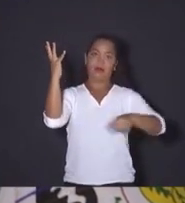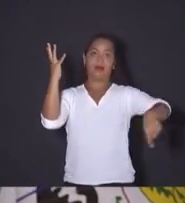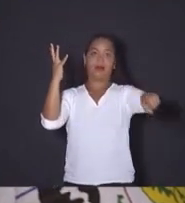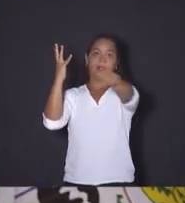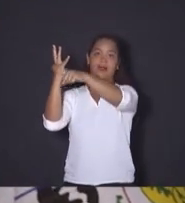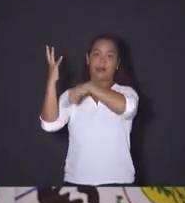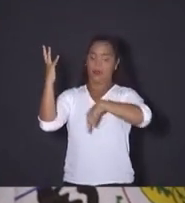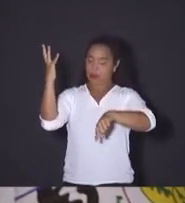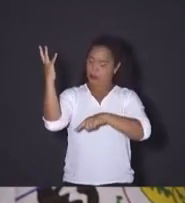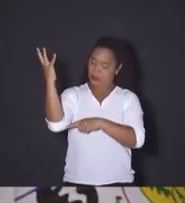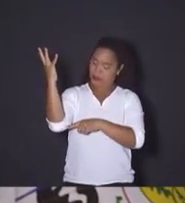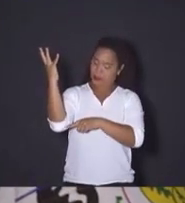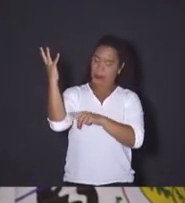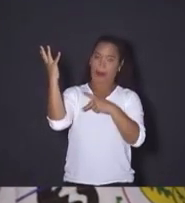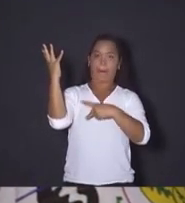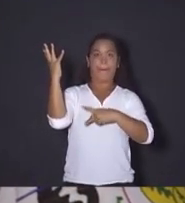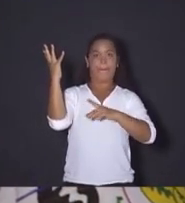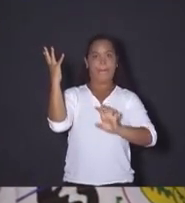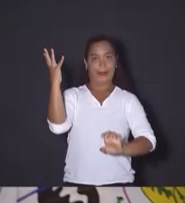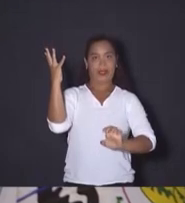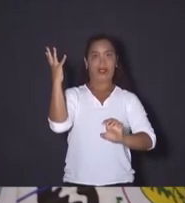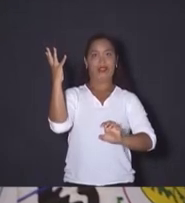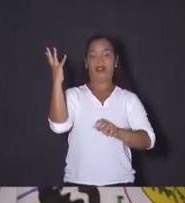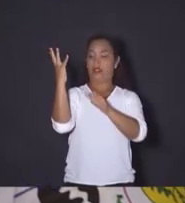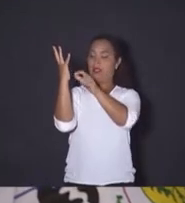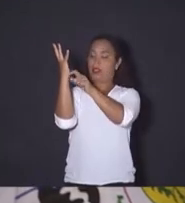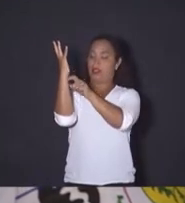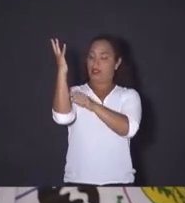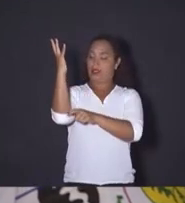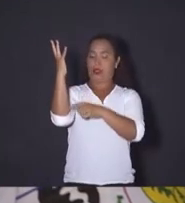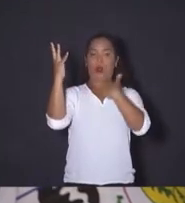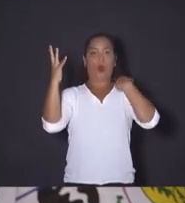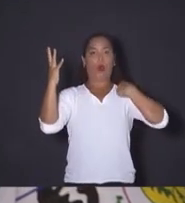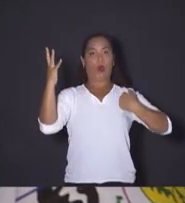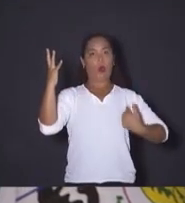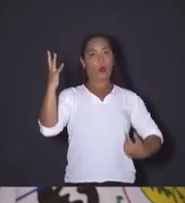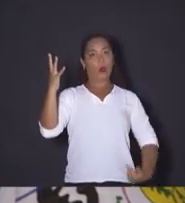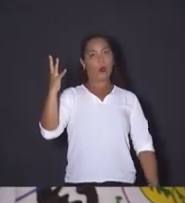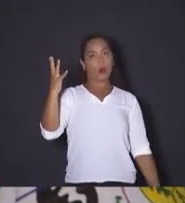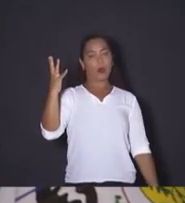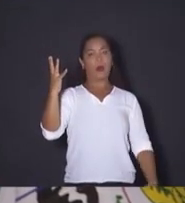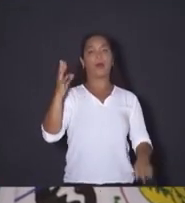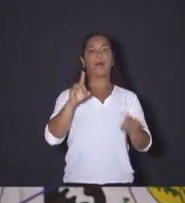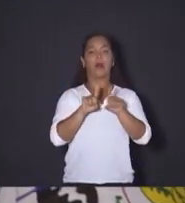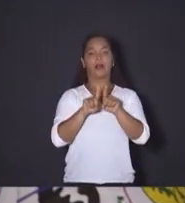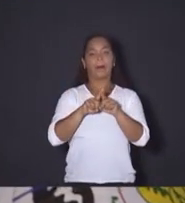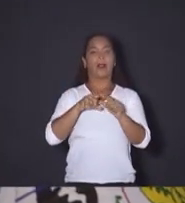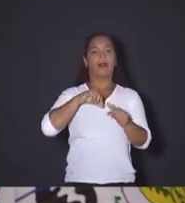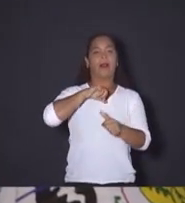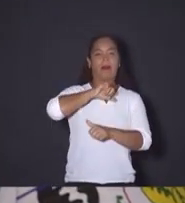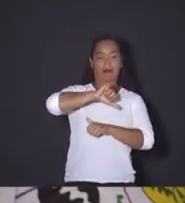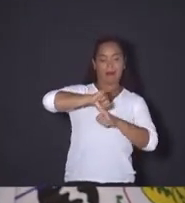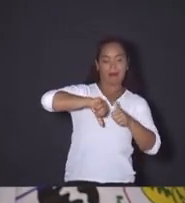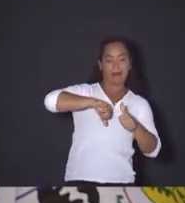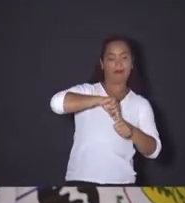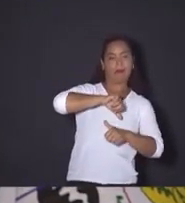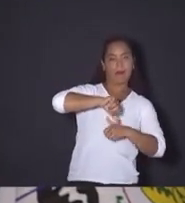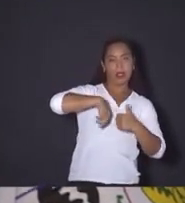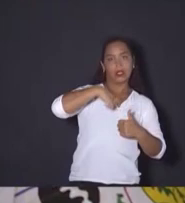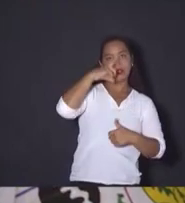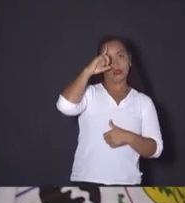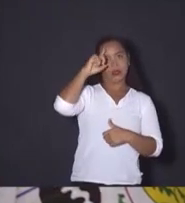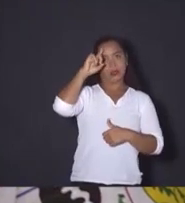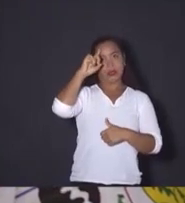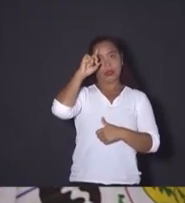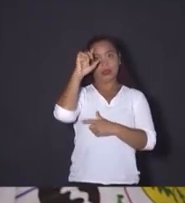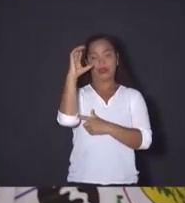na terra ligado à nossa ancestralidade que o nosso corpo é que que passa pelo processo do presente do dia a dia